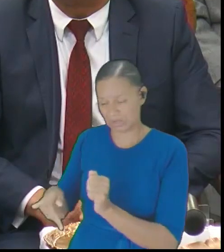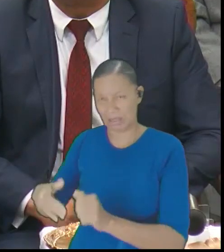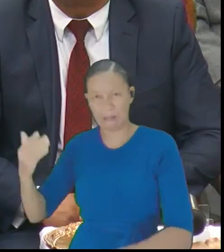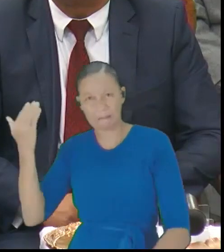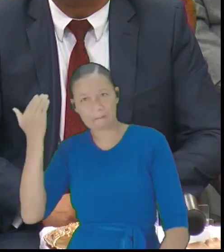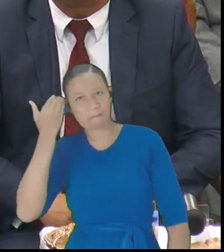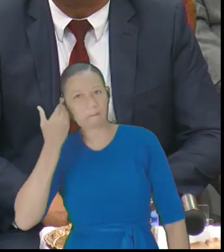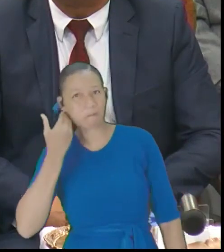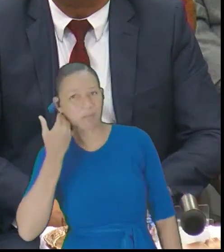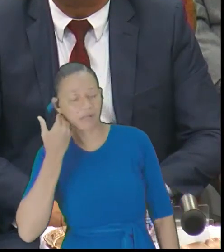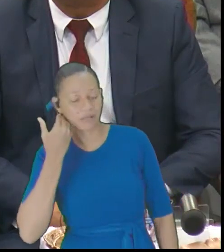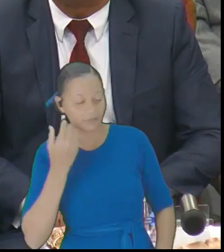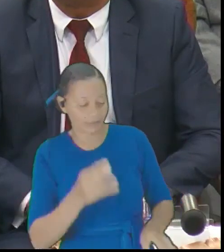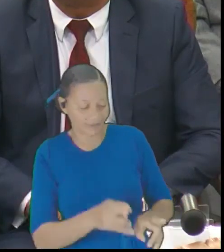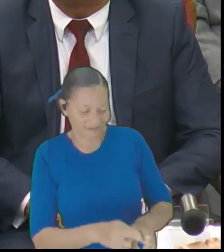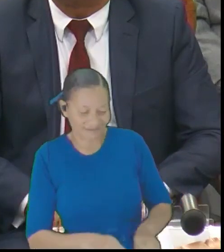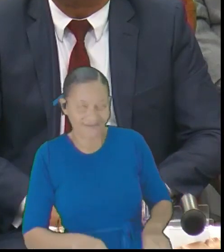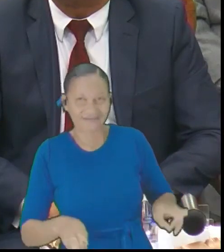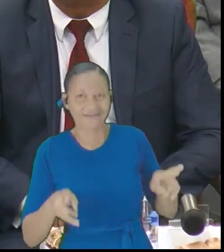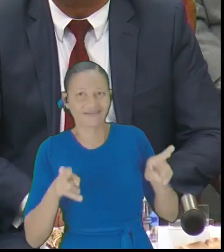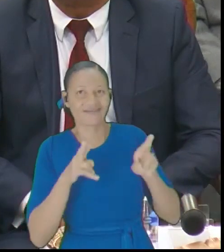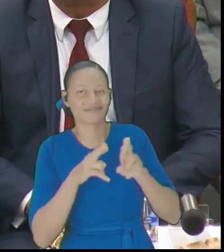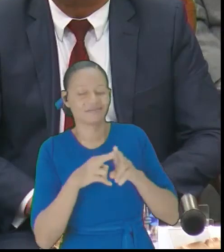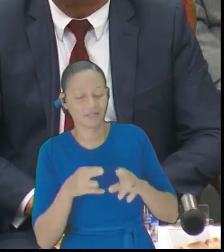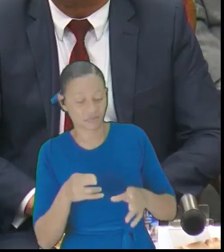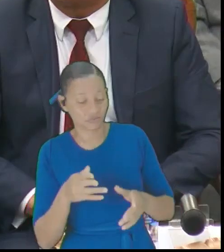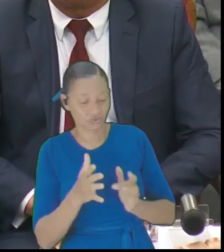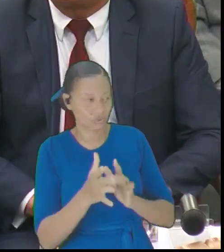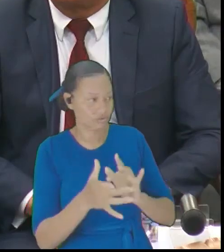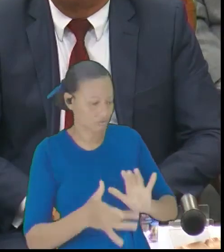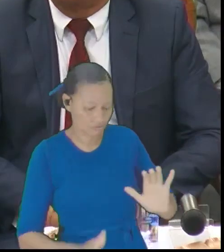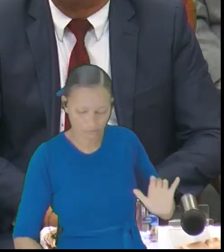mas quem restaura é Jesus.